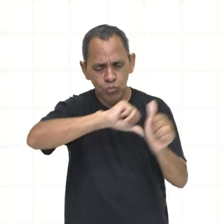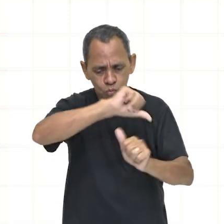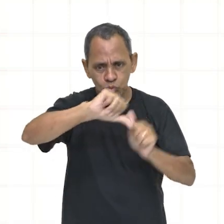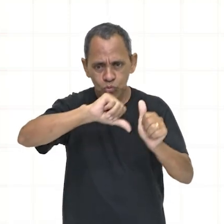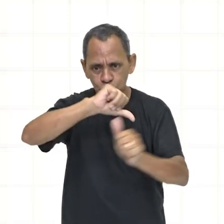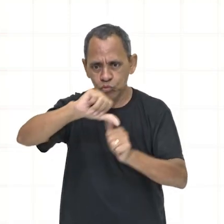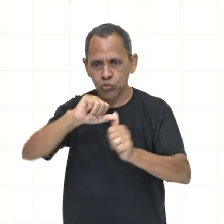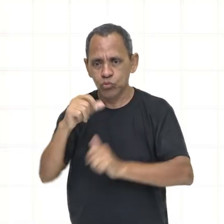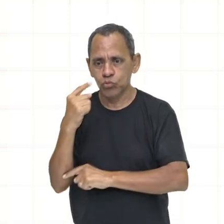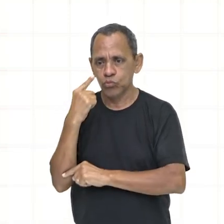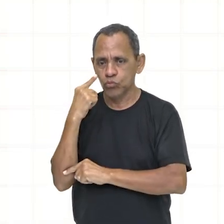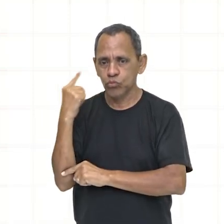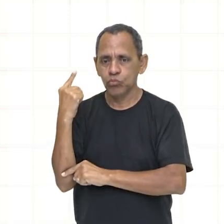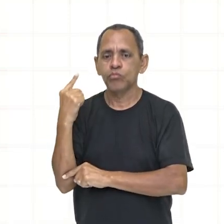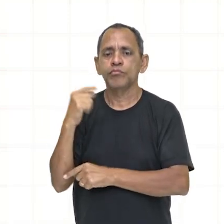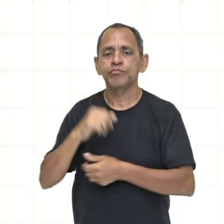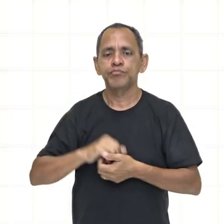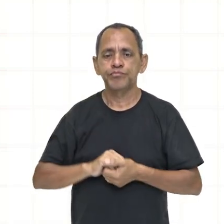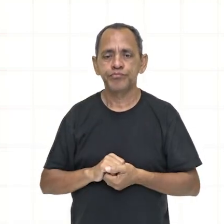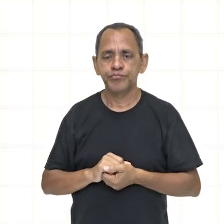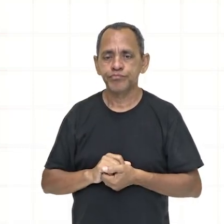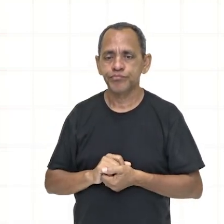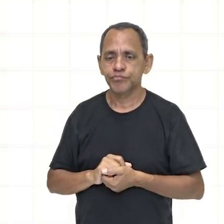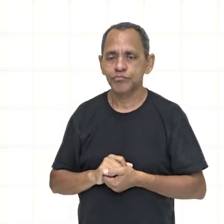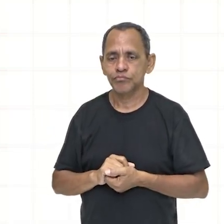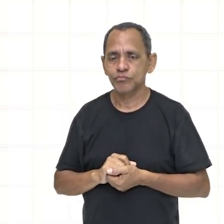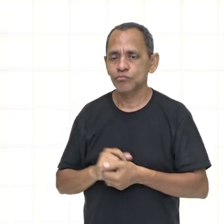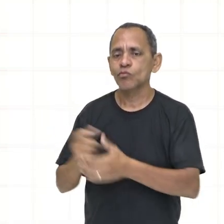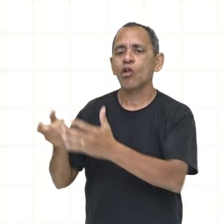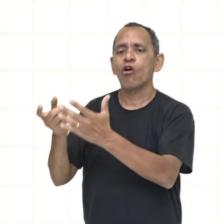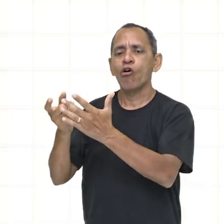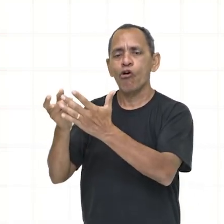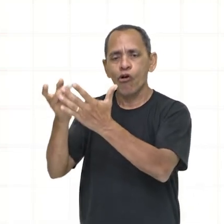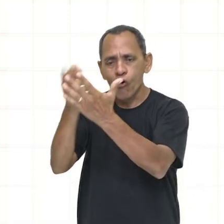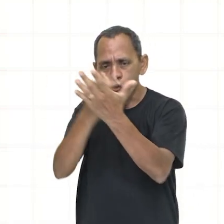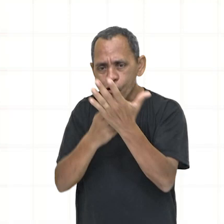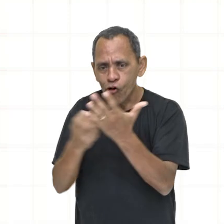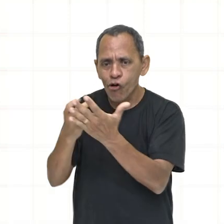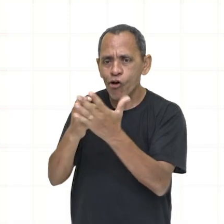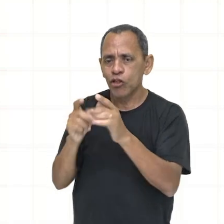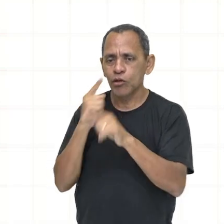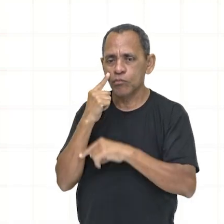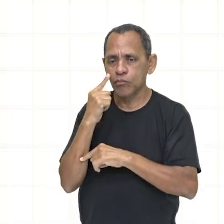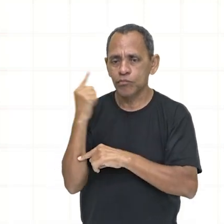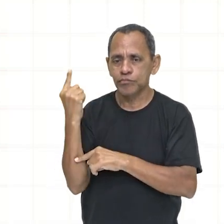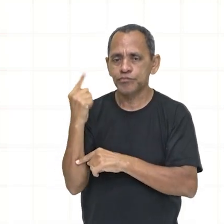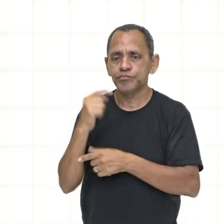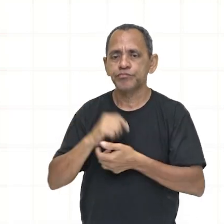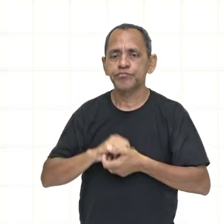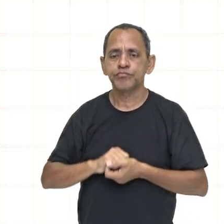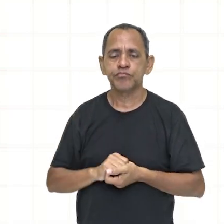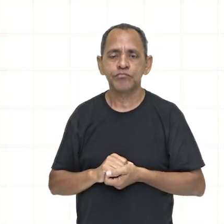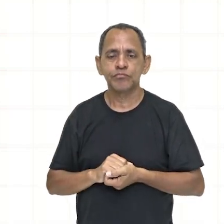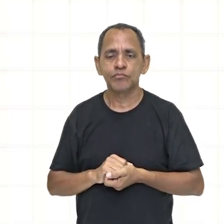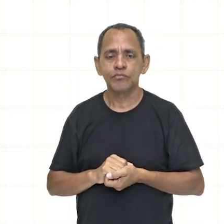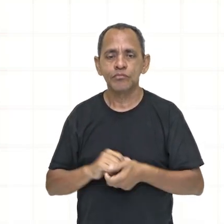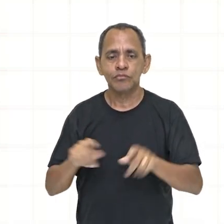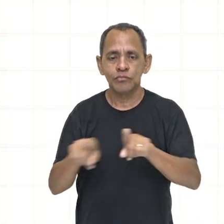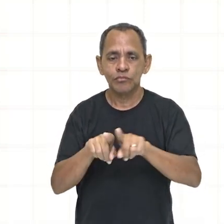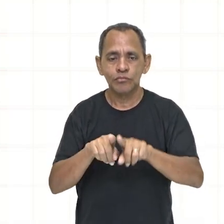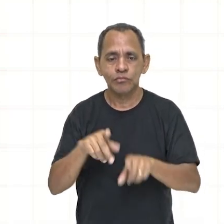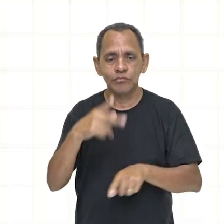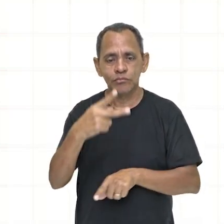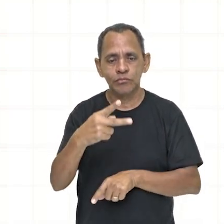é escrito desta forma em chinês. O mesmo aqui para a porta, né? Observem a evolução